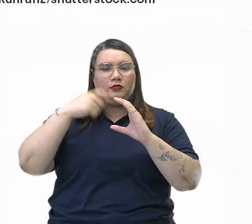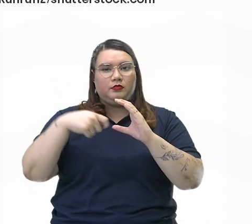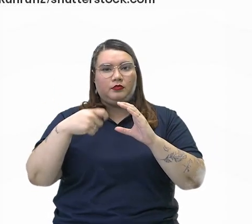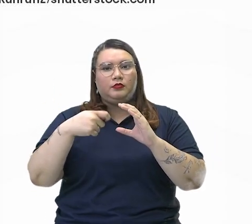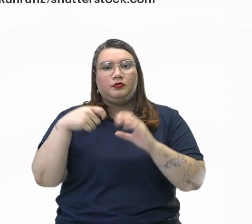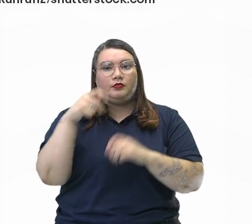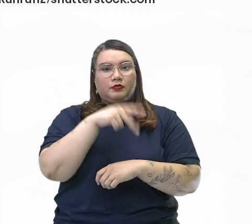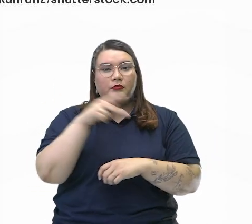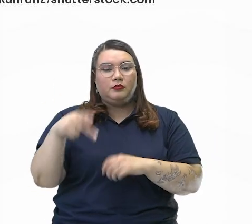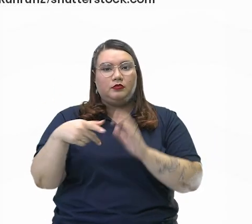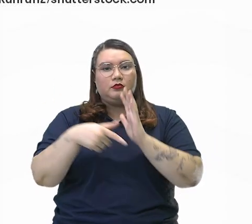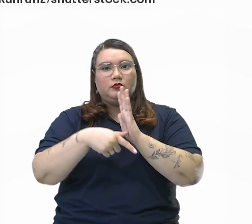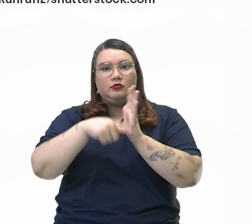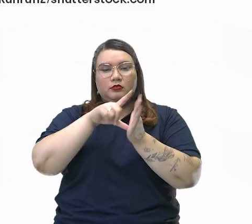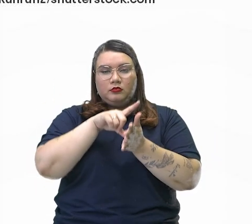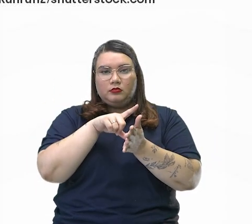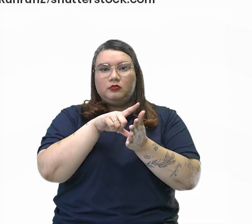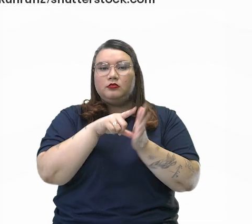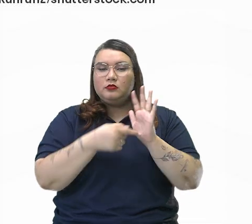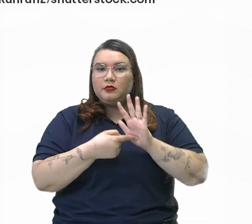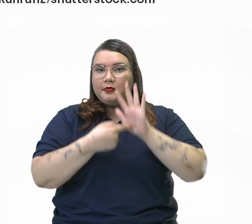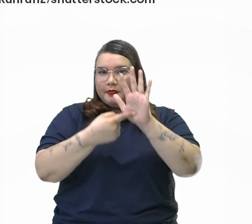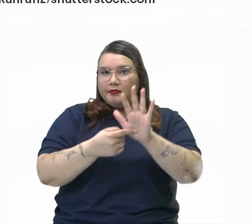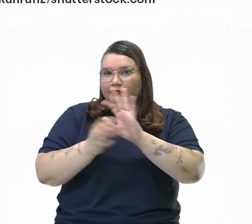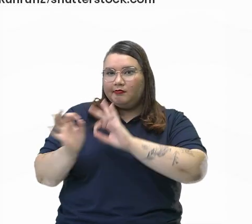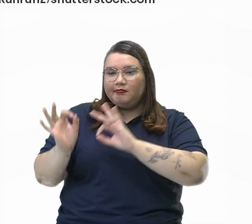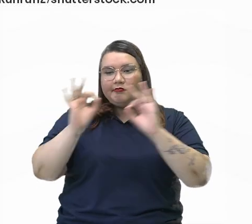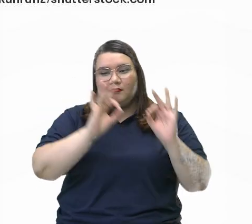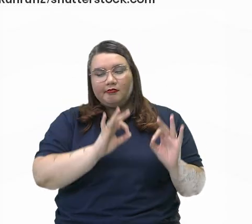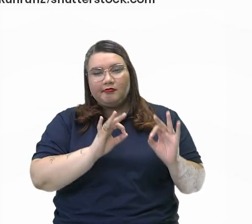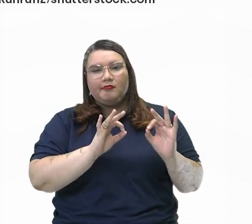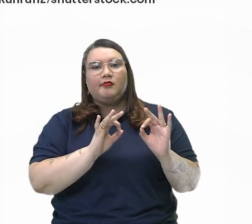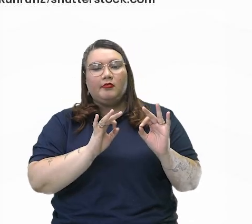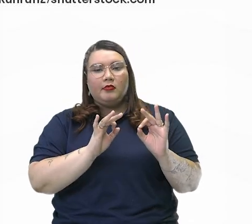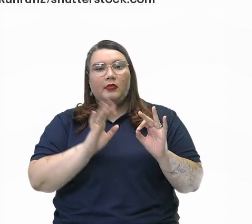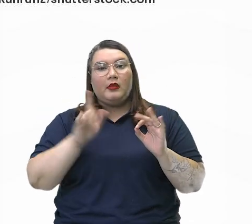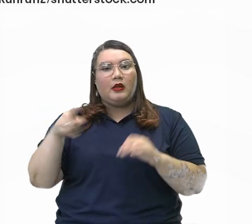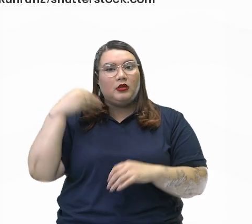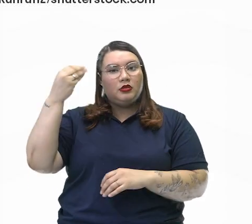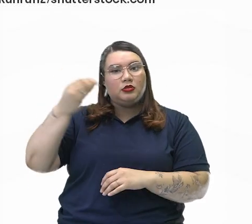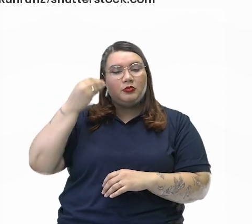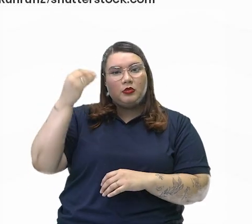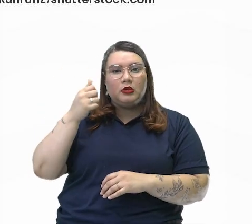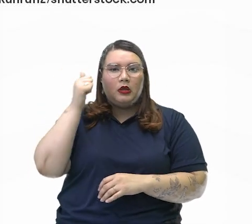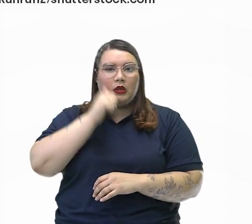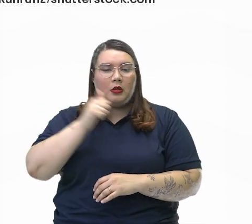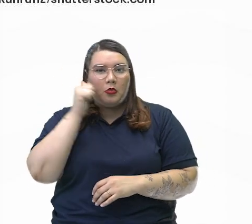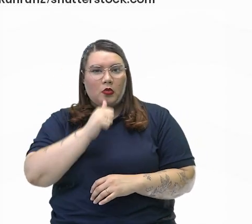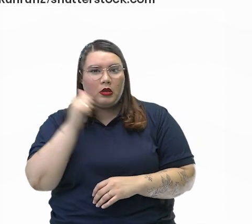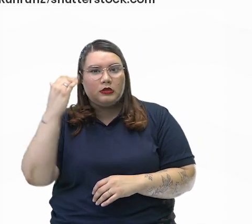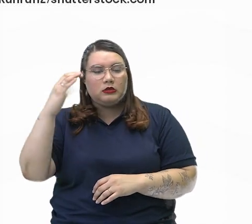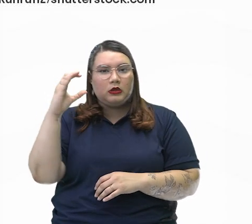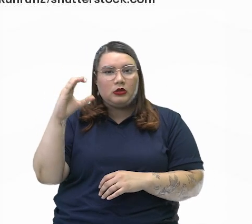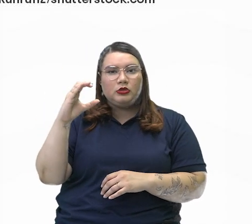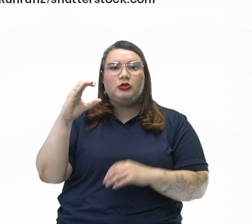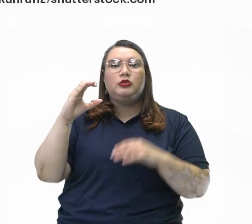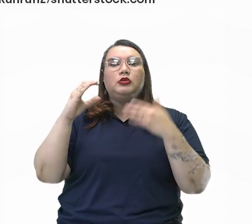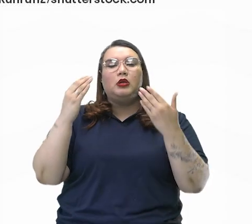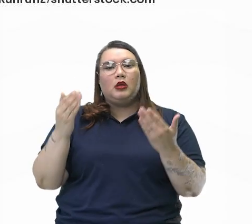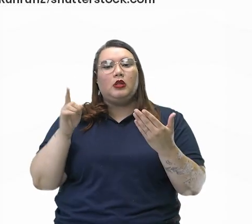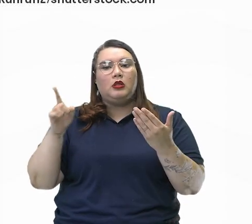que a professora de Química nos falou, graças àquele experimento de Marie Curie, nós temos aí